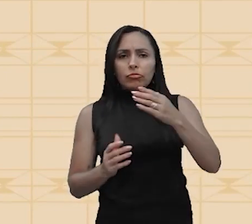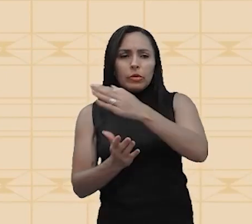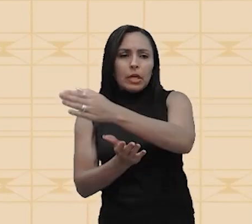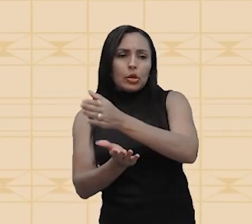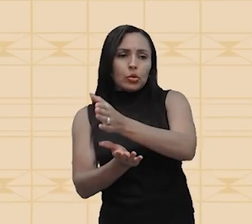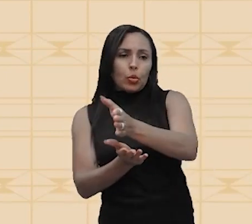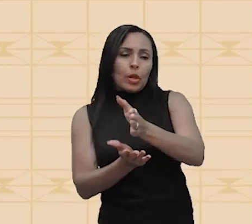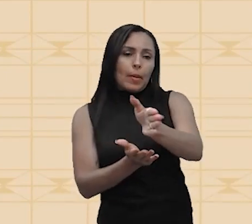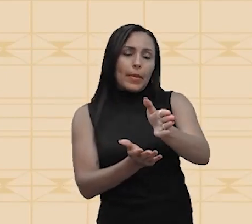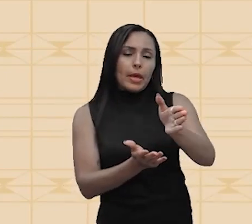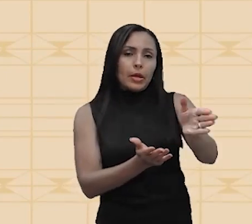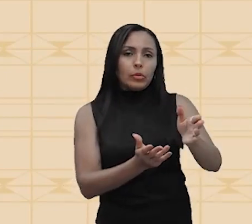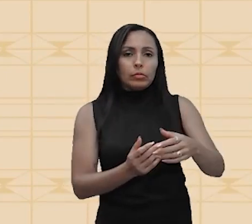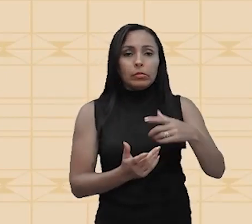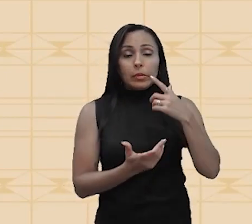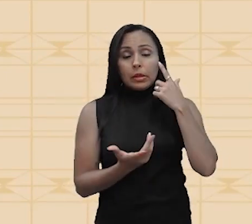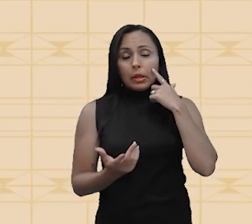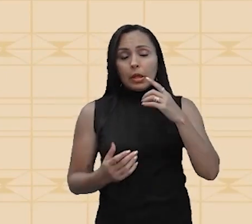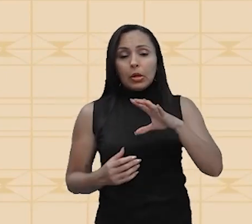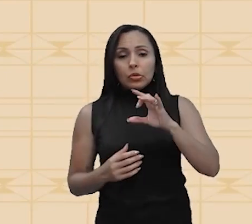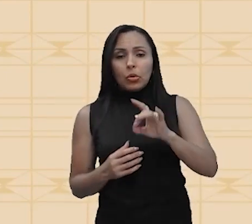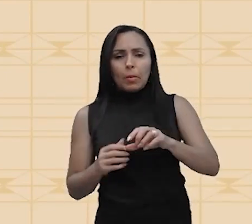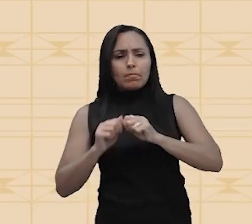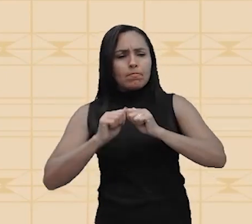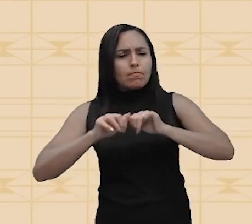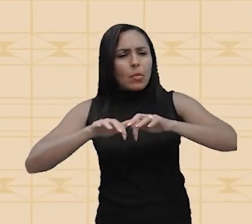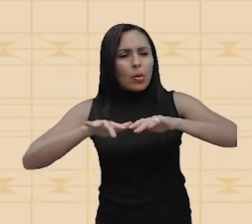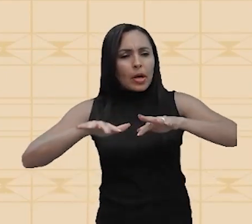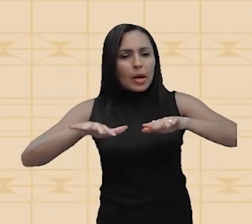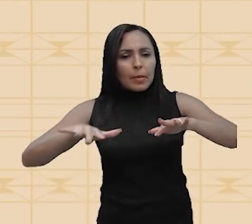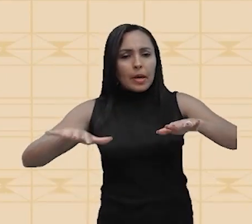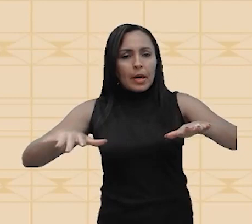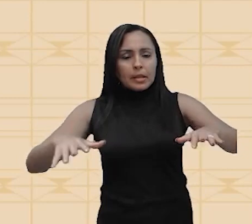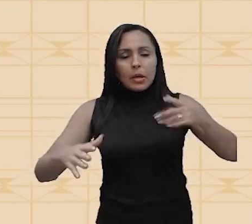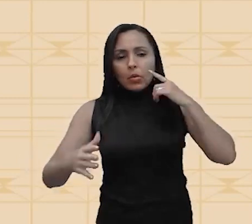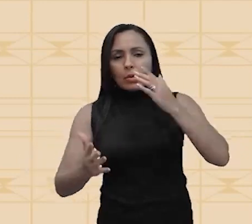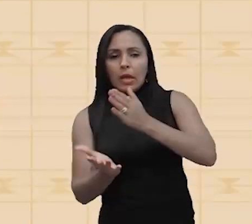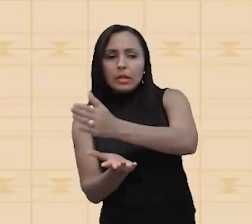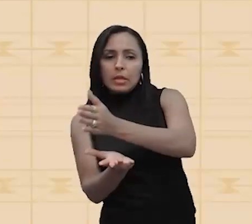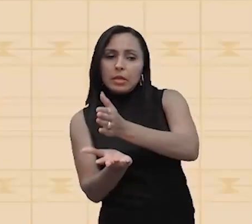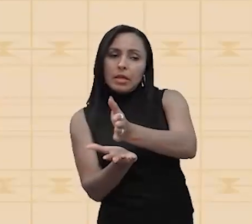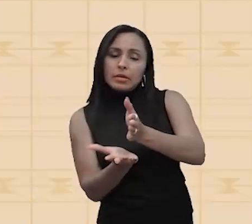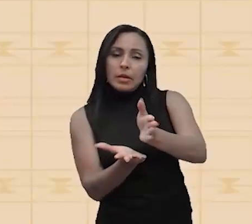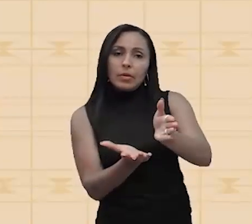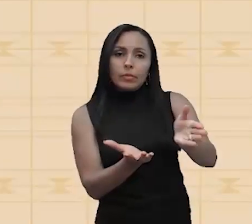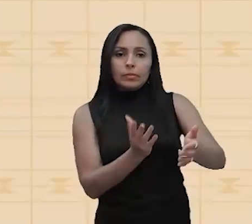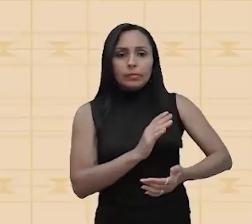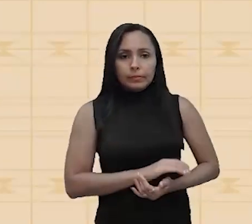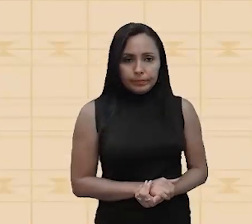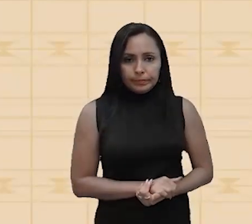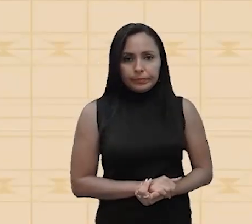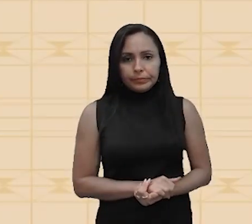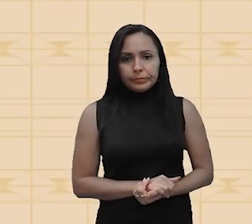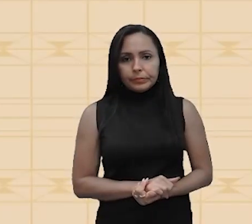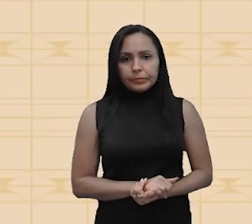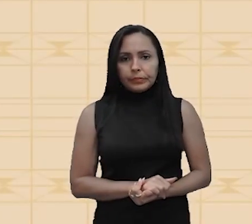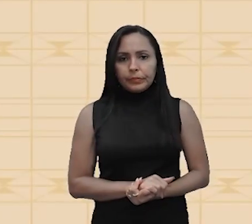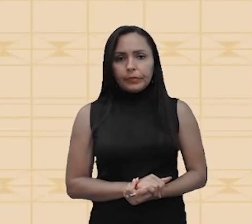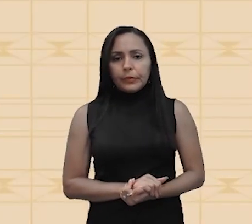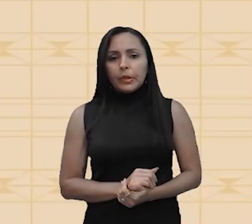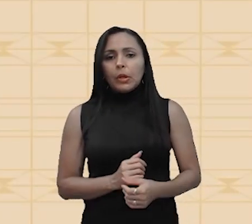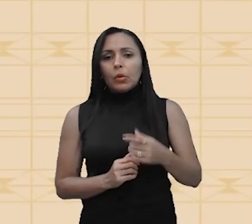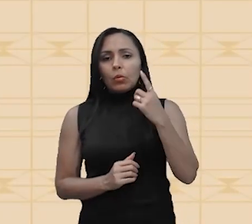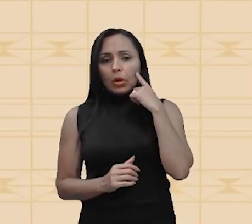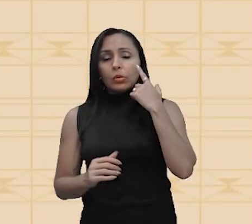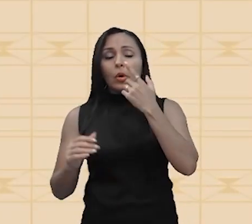que apenas a propagação nesta direção ela passe adiante. Então, quando a onda passa